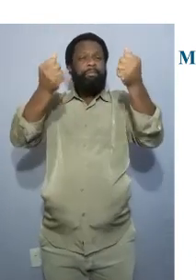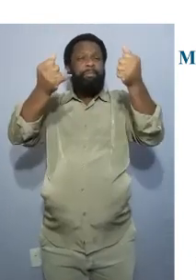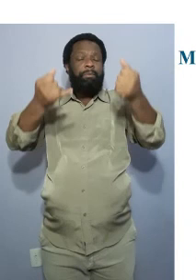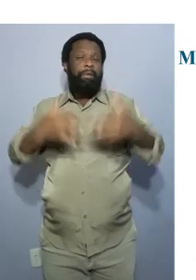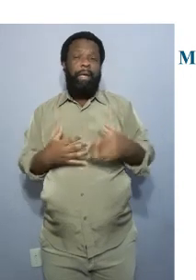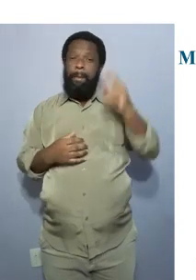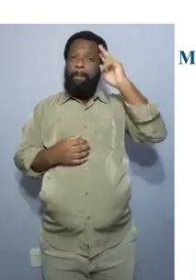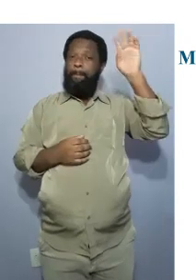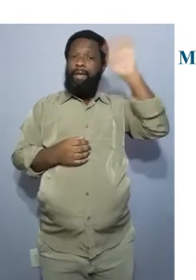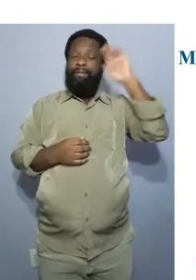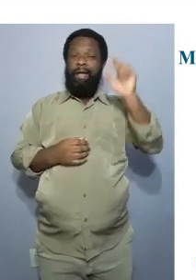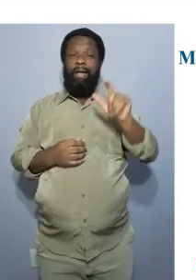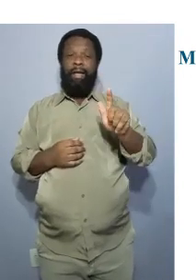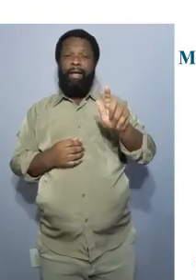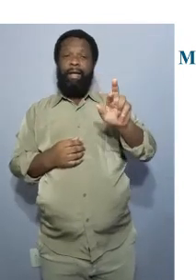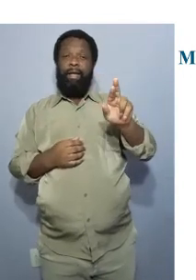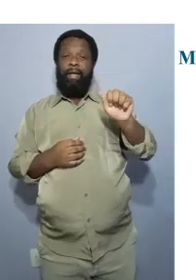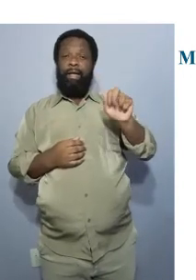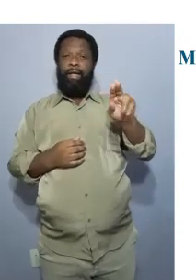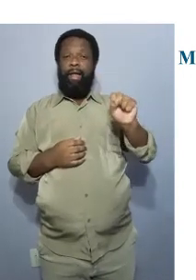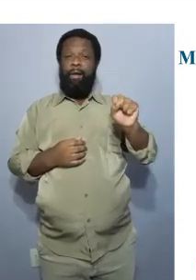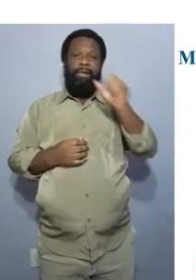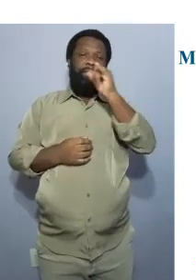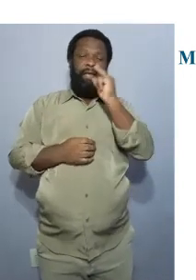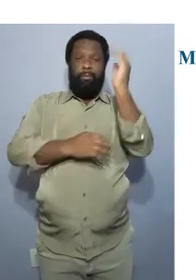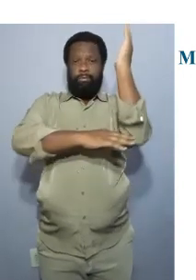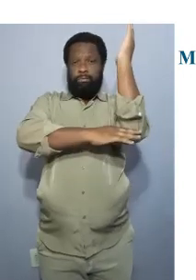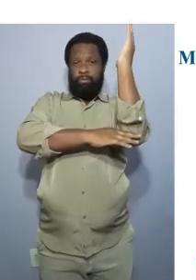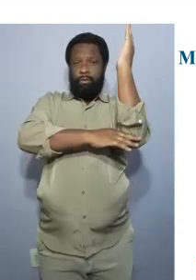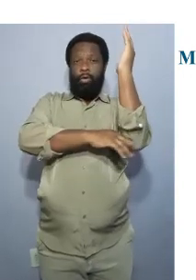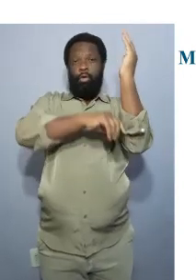bem descrito quando a gente pensa em graus. Então, quando eu falo uma curva de 90 graus,